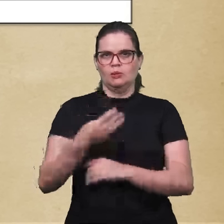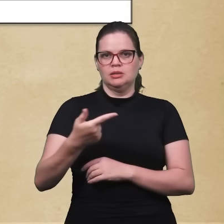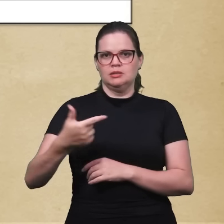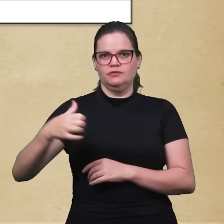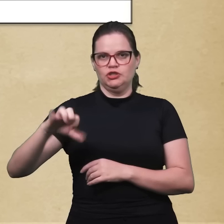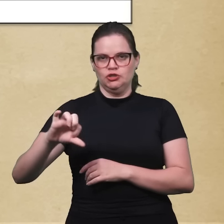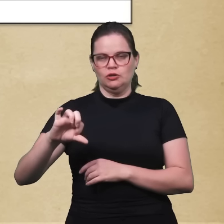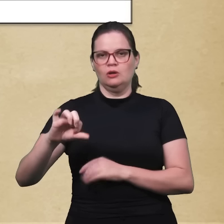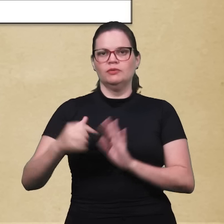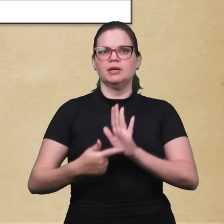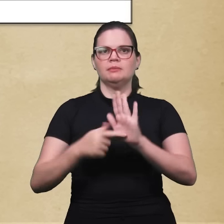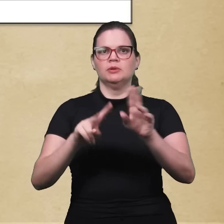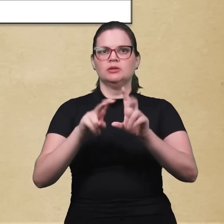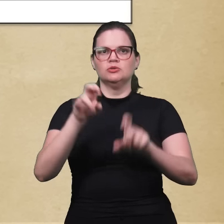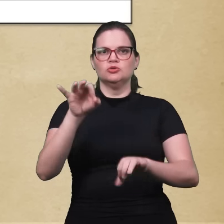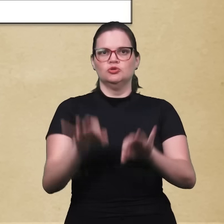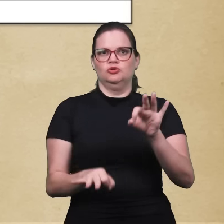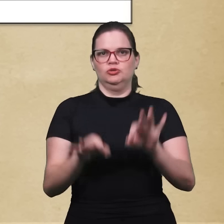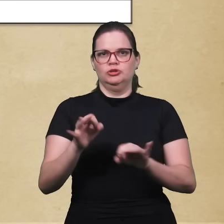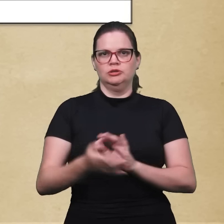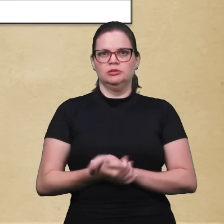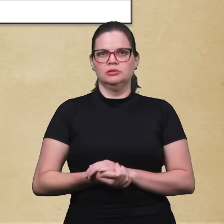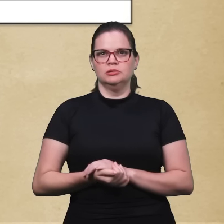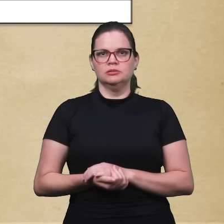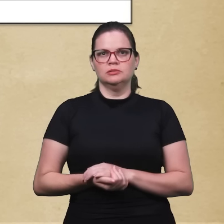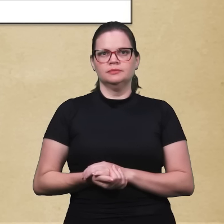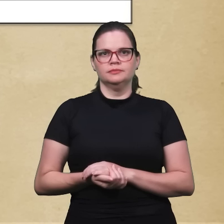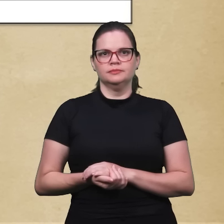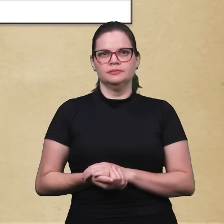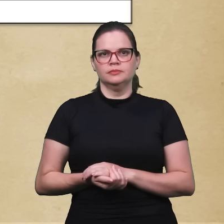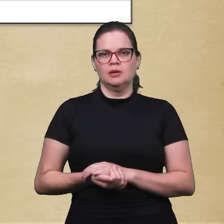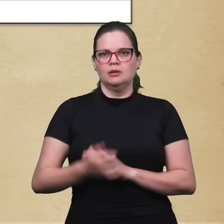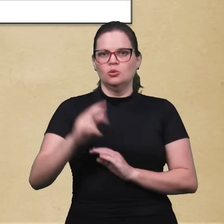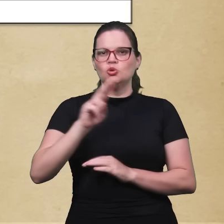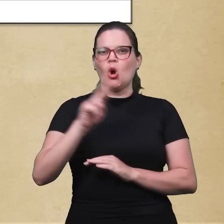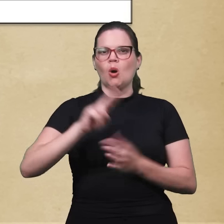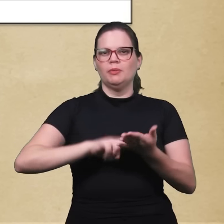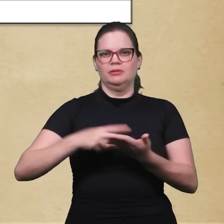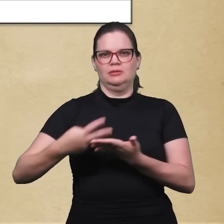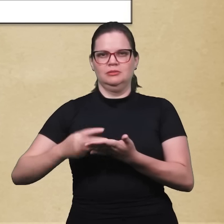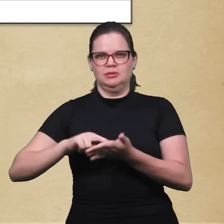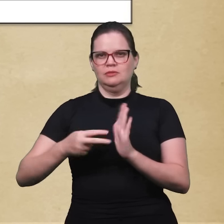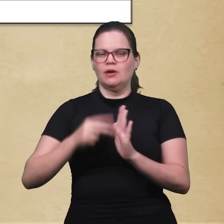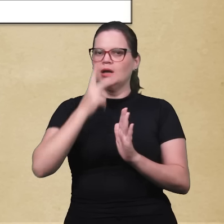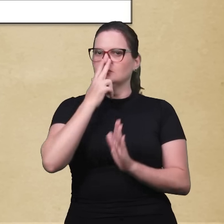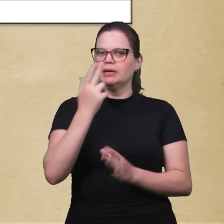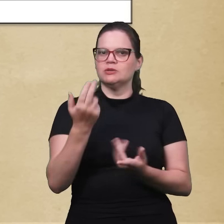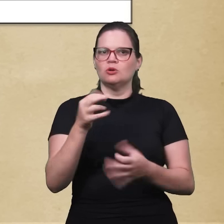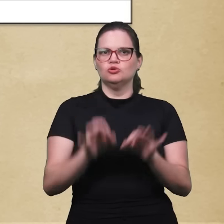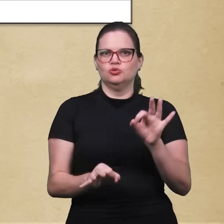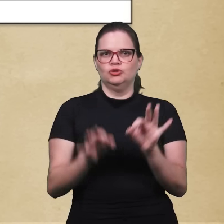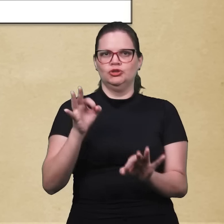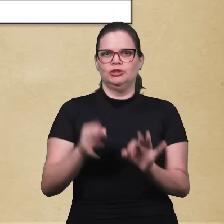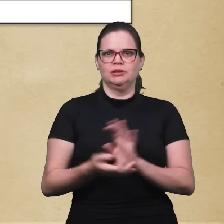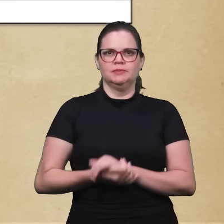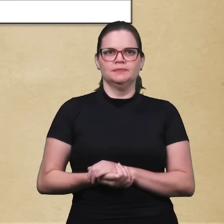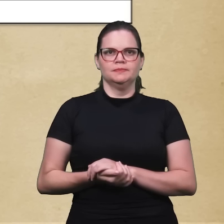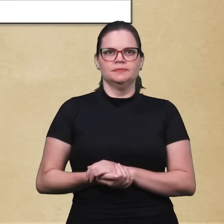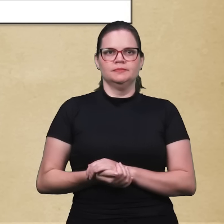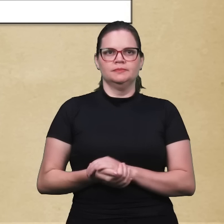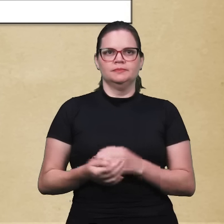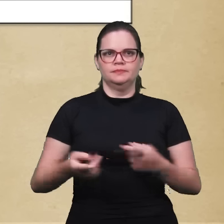à justiça, né? Da ideia de justiça, o significado do seu nome. Aquim